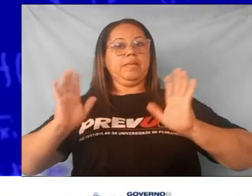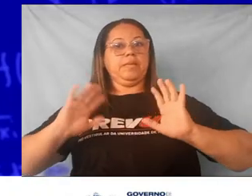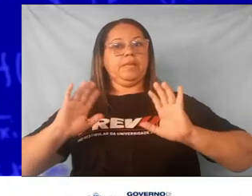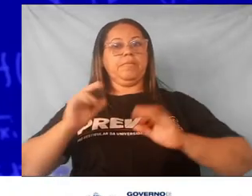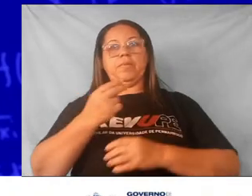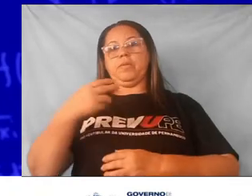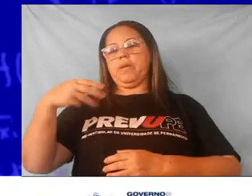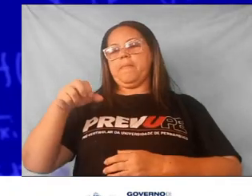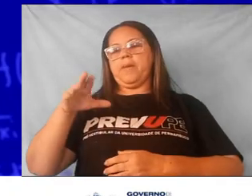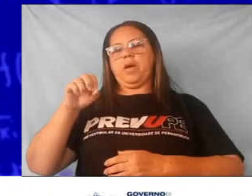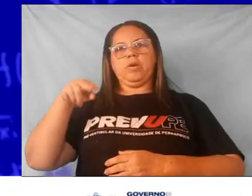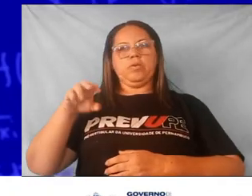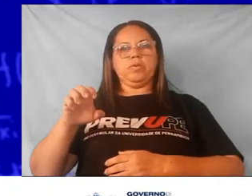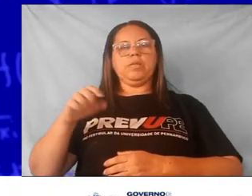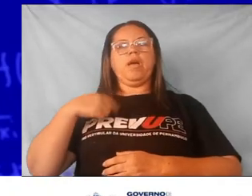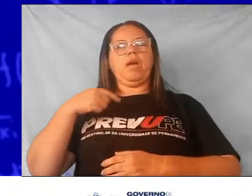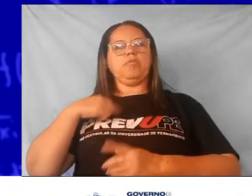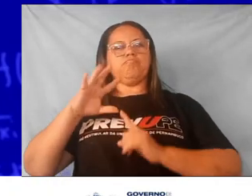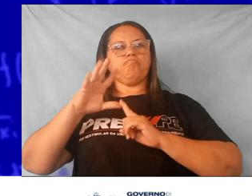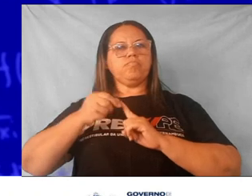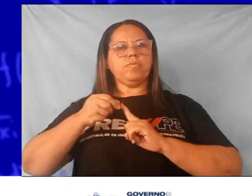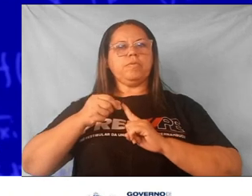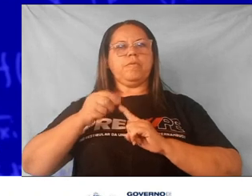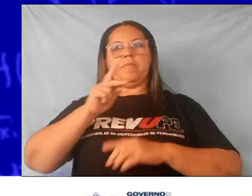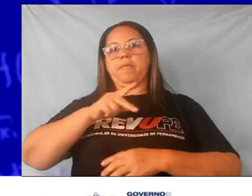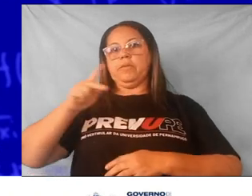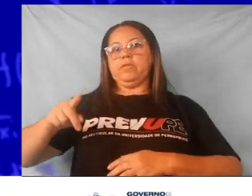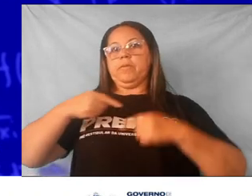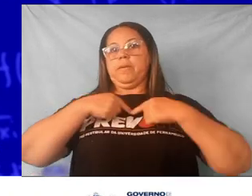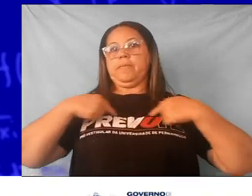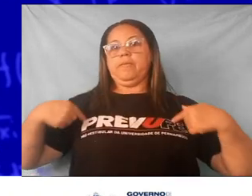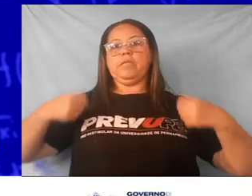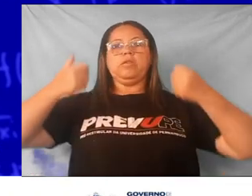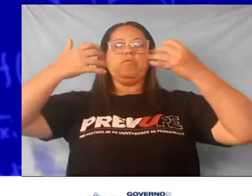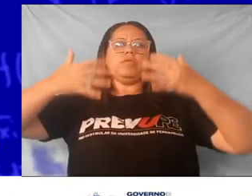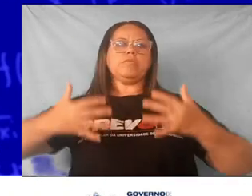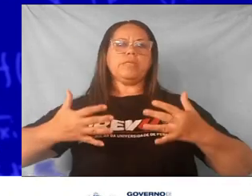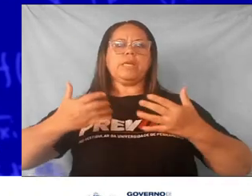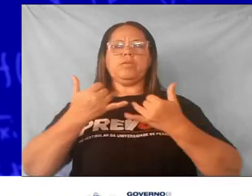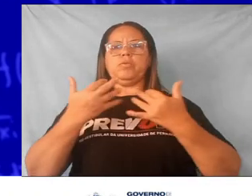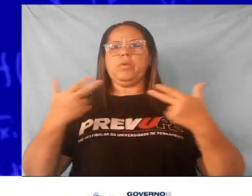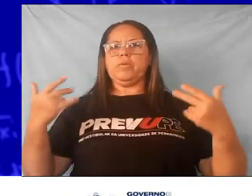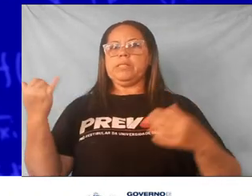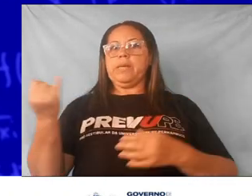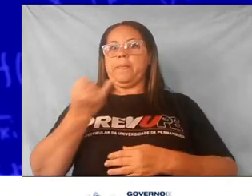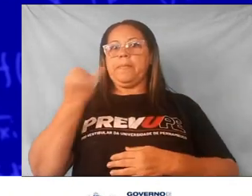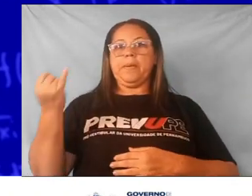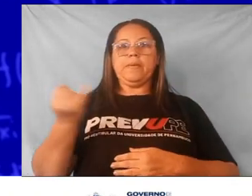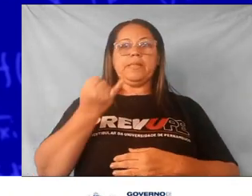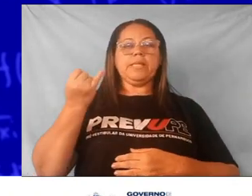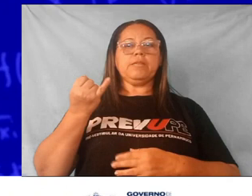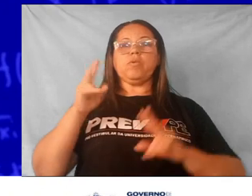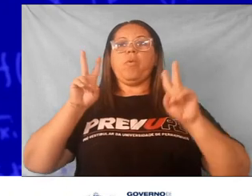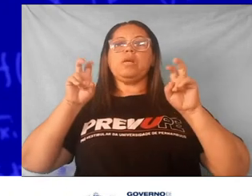Meu nome é Marconi, sou formador de física do Prevup. Vamos falar de um problema importante, que é o assunto